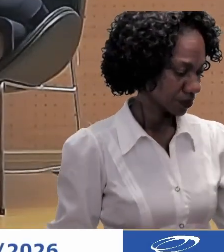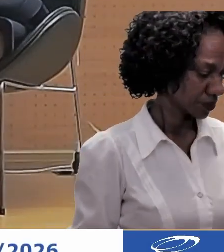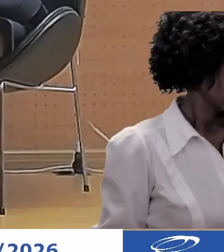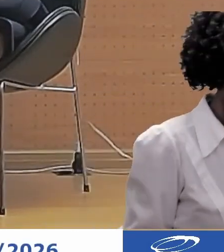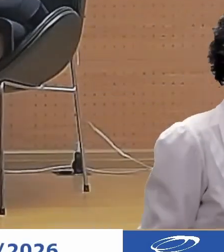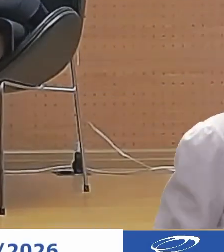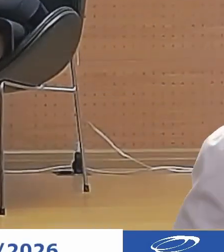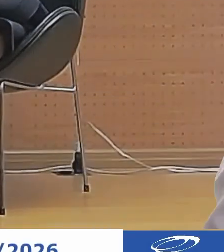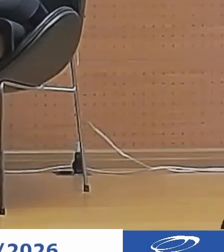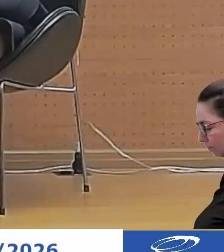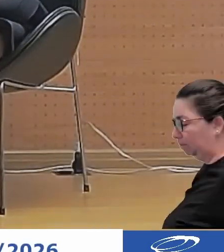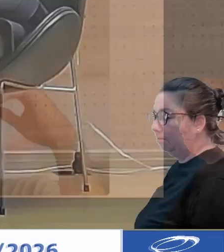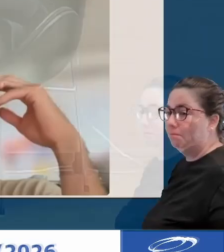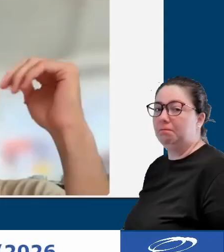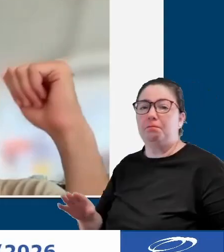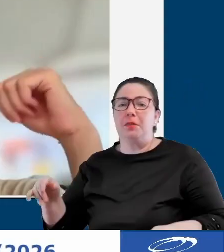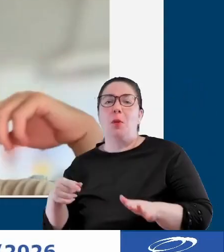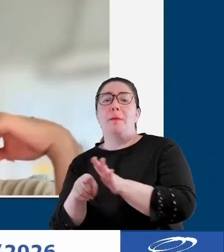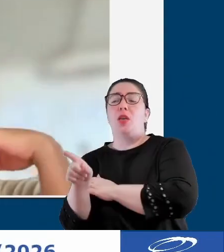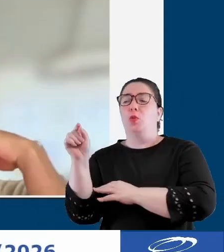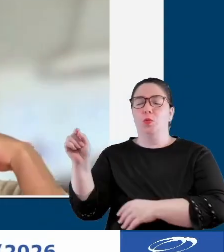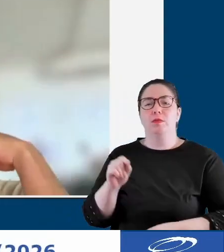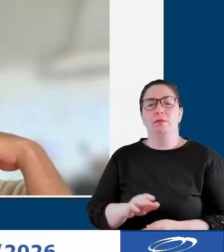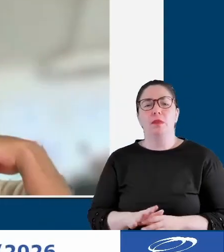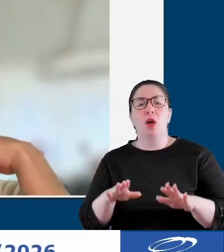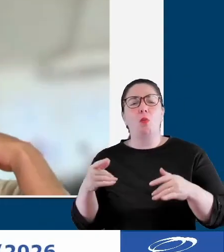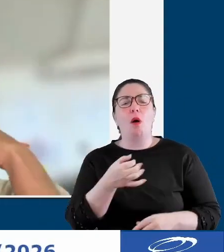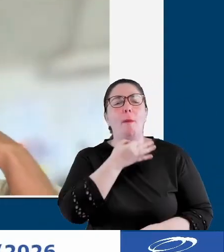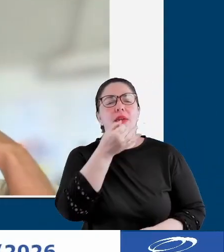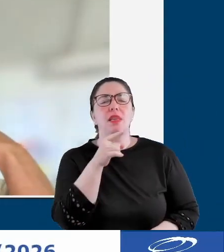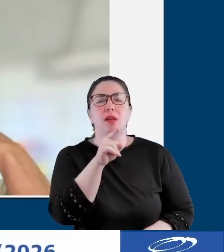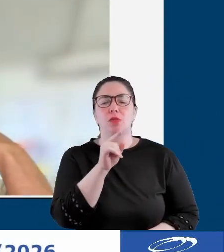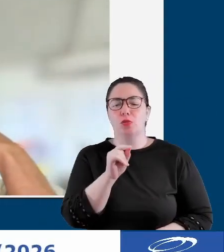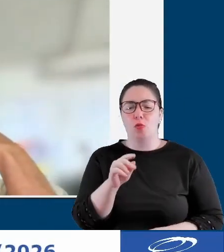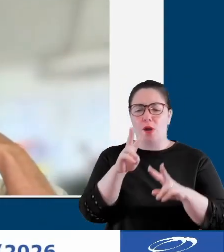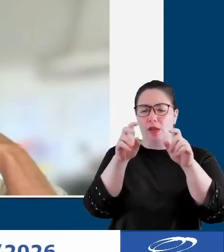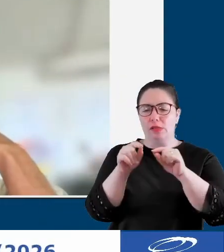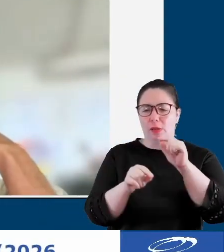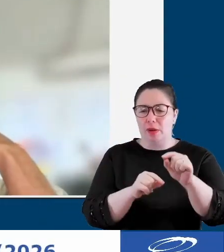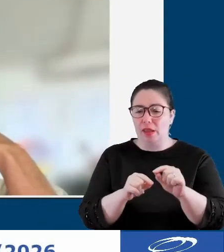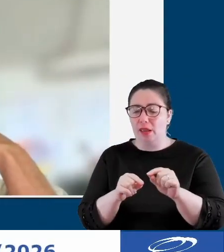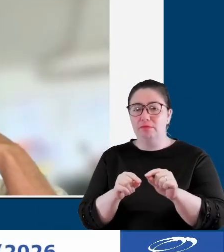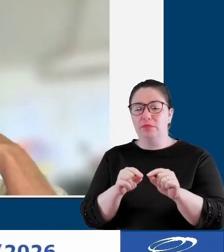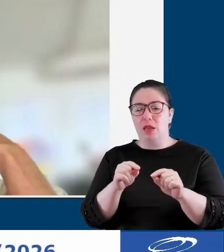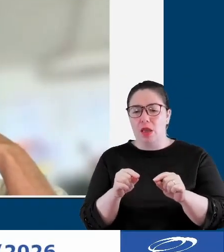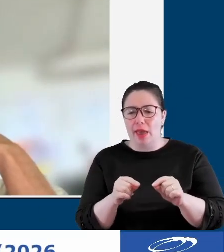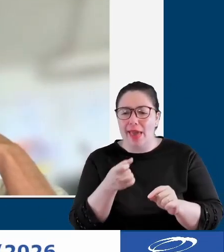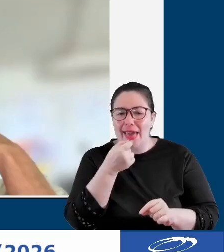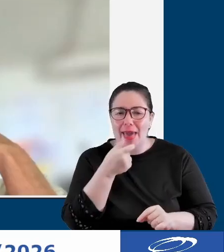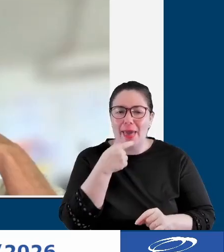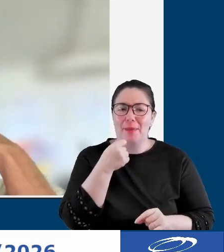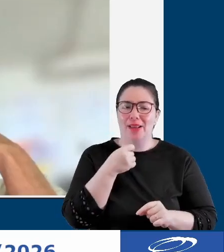Should I answer in English? Okay. So probably about using Vanco powder